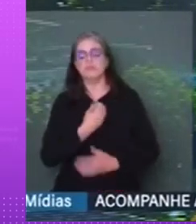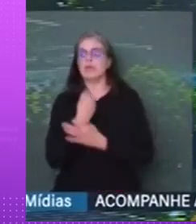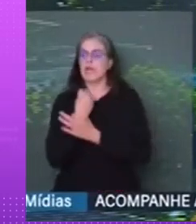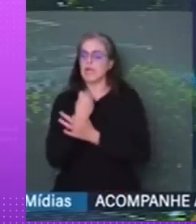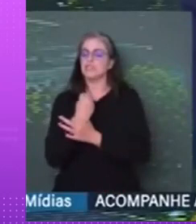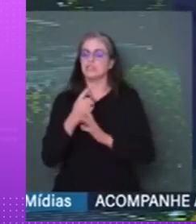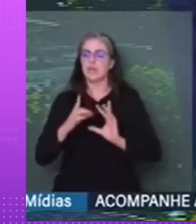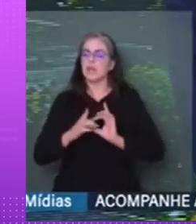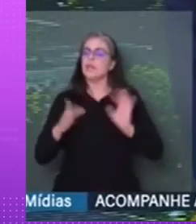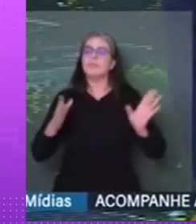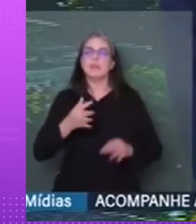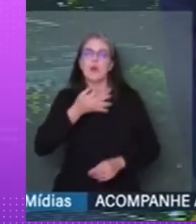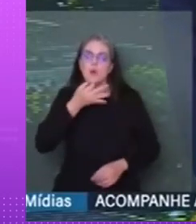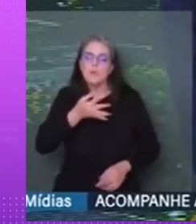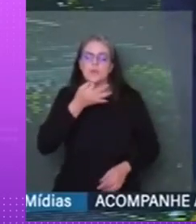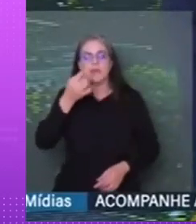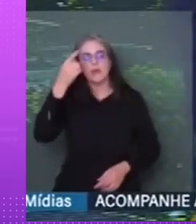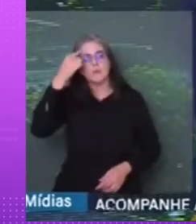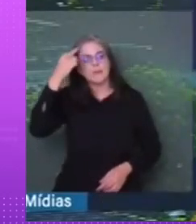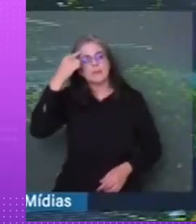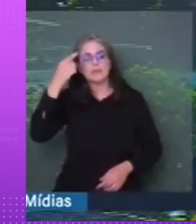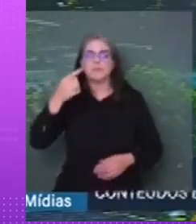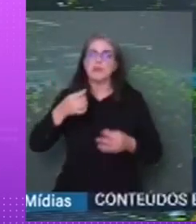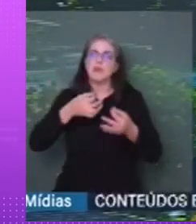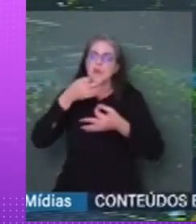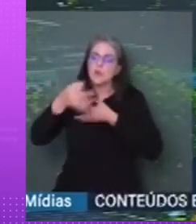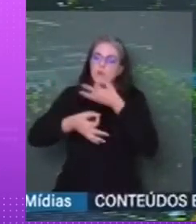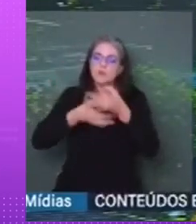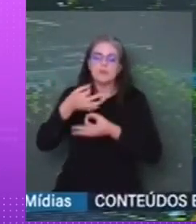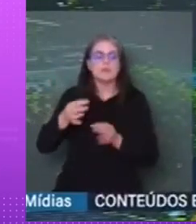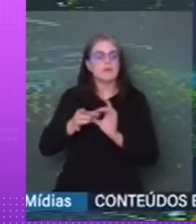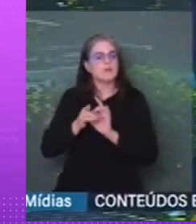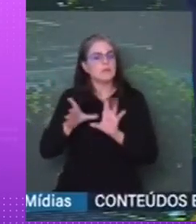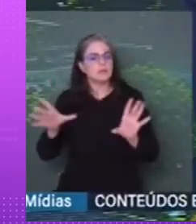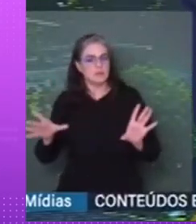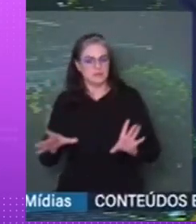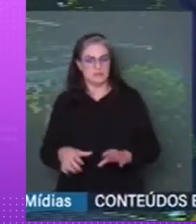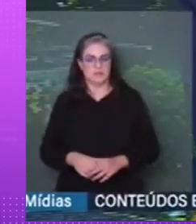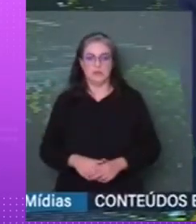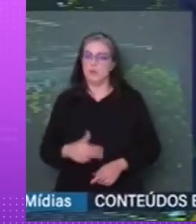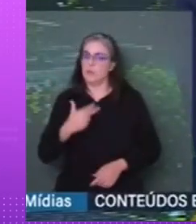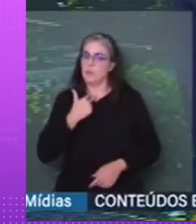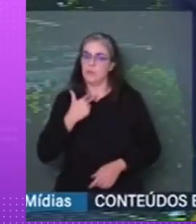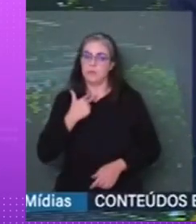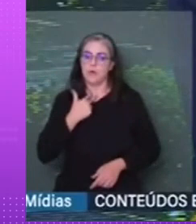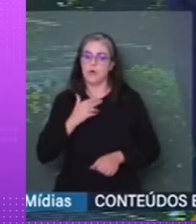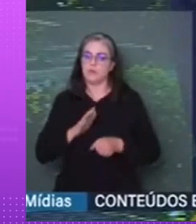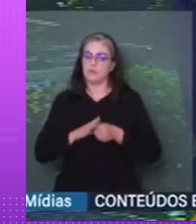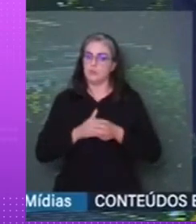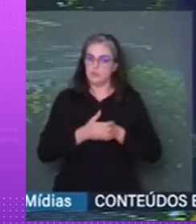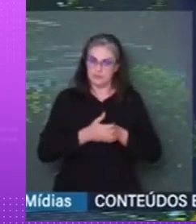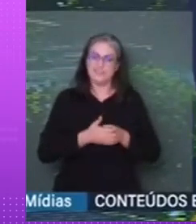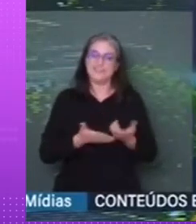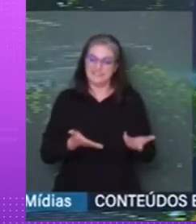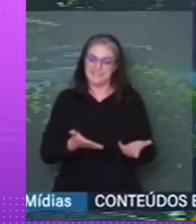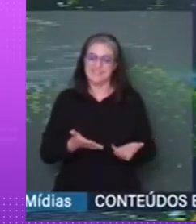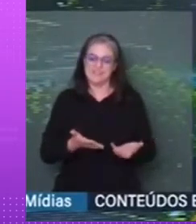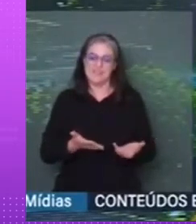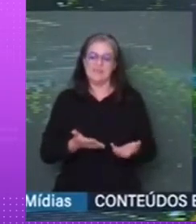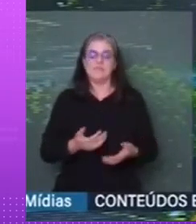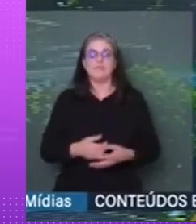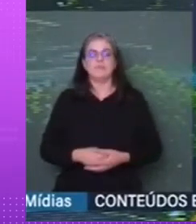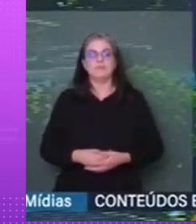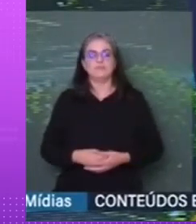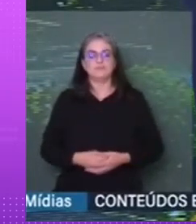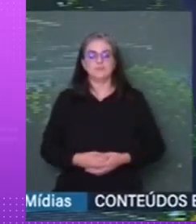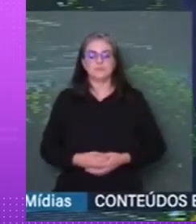alongadas, isso. Era o termo que ele usava, de Curitiba, na Lava Jato. Aí você vê quantas pessoas presas há mais de um ano, ali